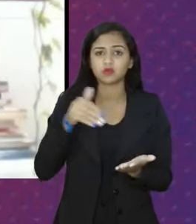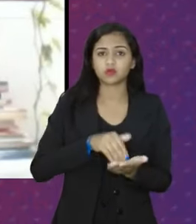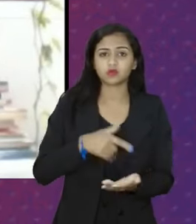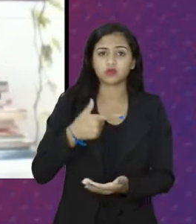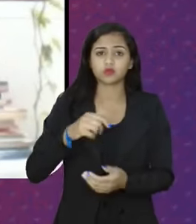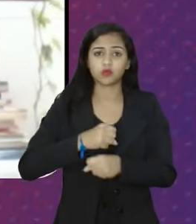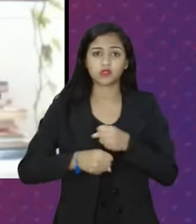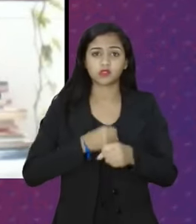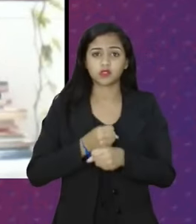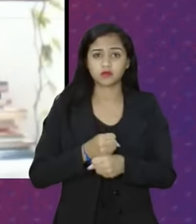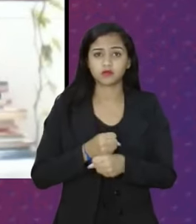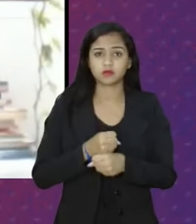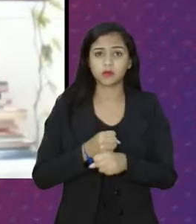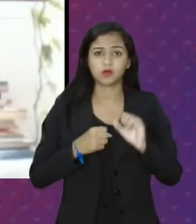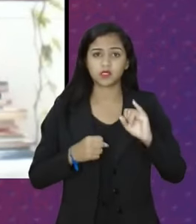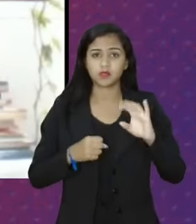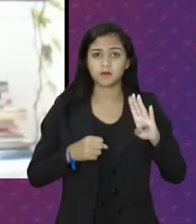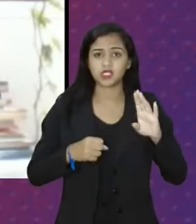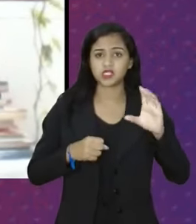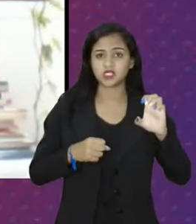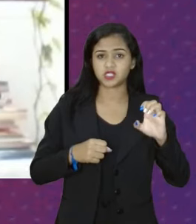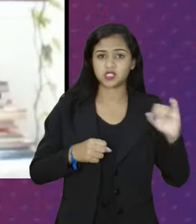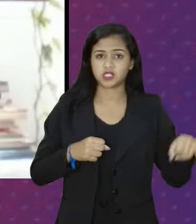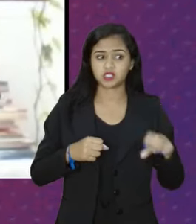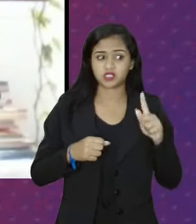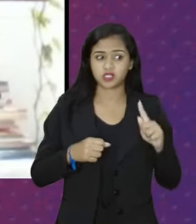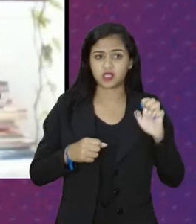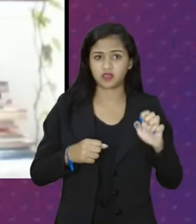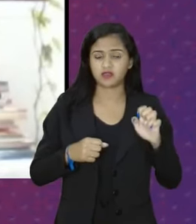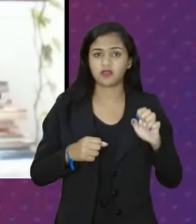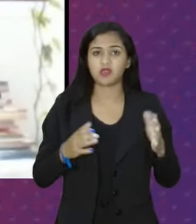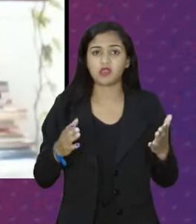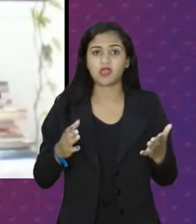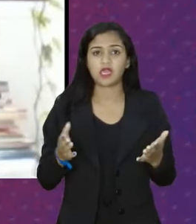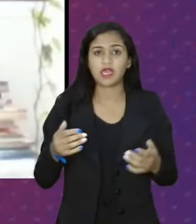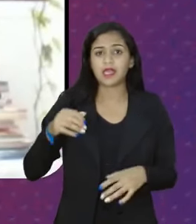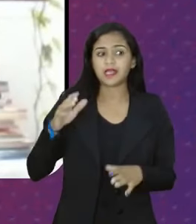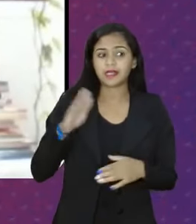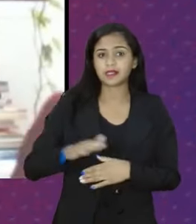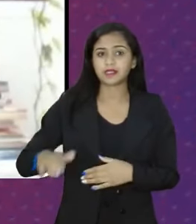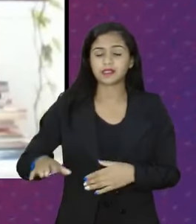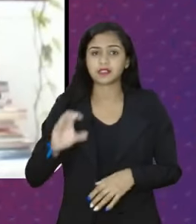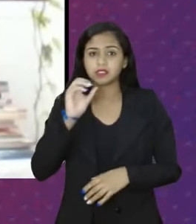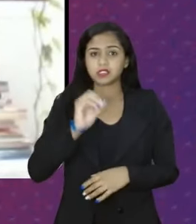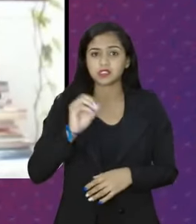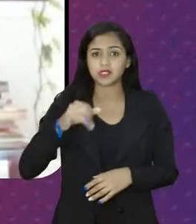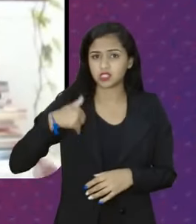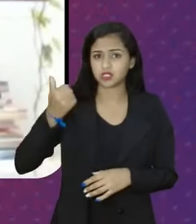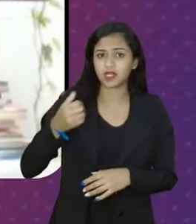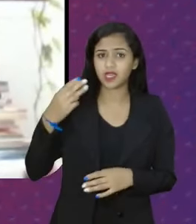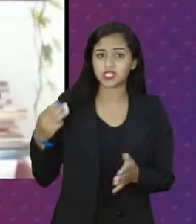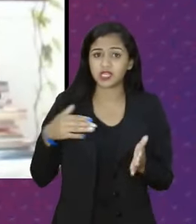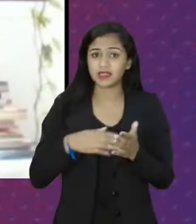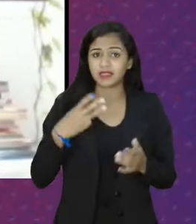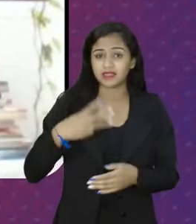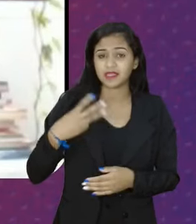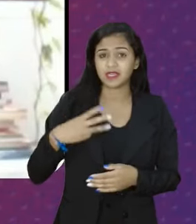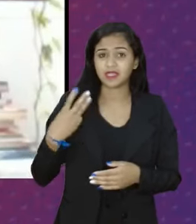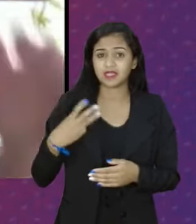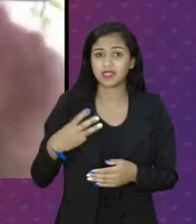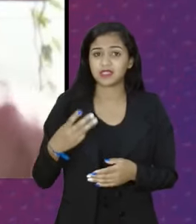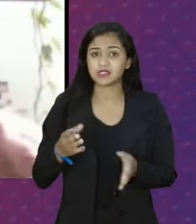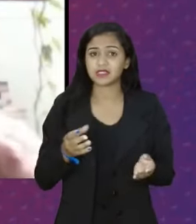anos, pelo IBGE. Então, entre as crianças de 0 a 3 anos que pertencem aos